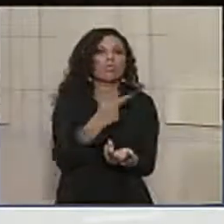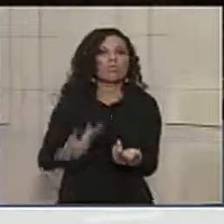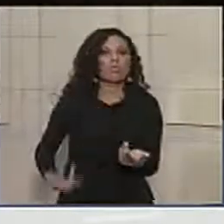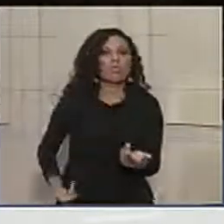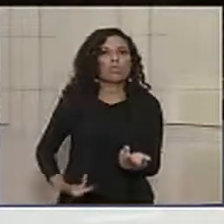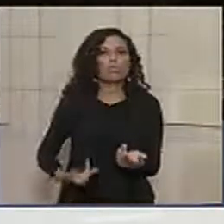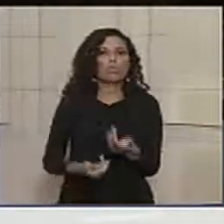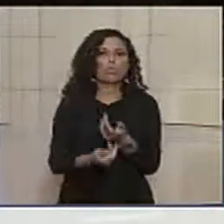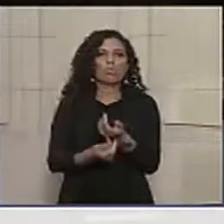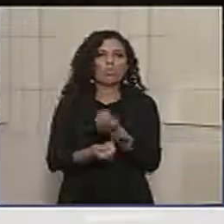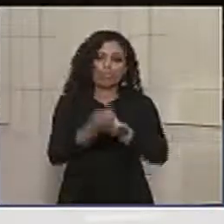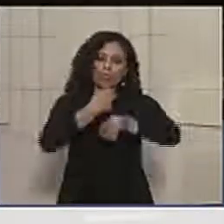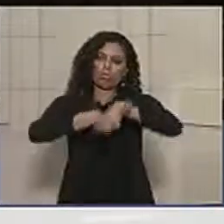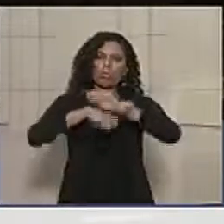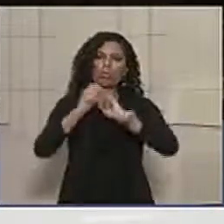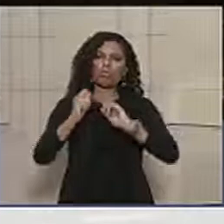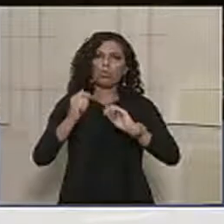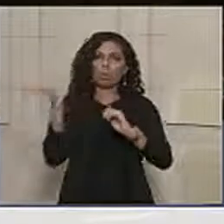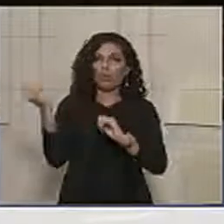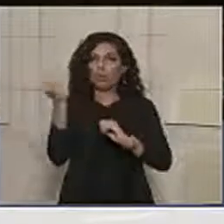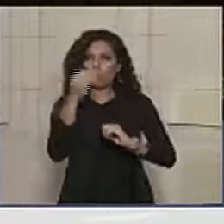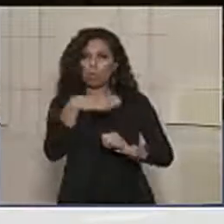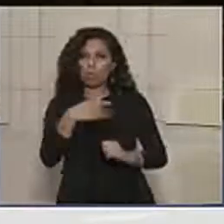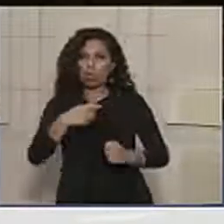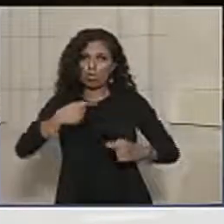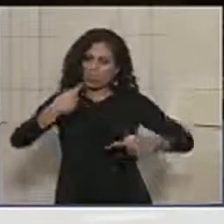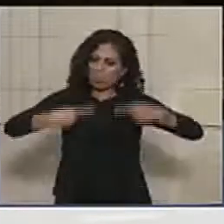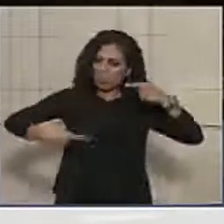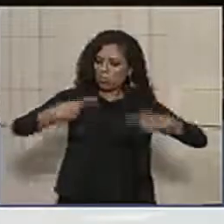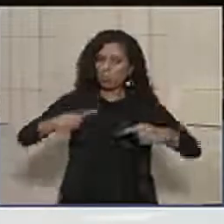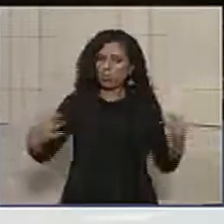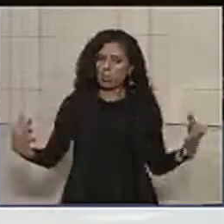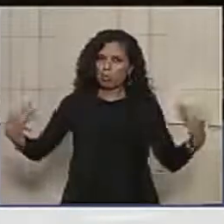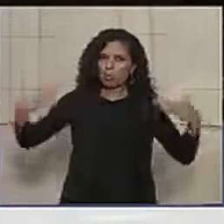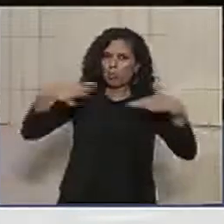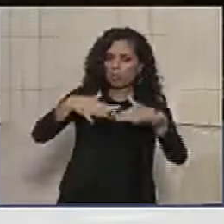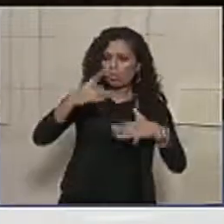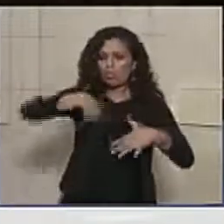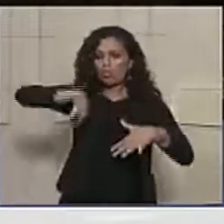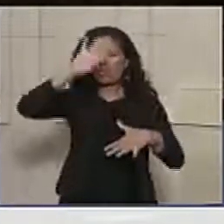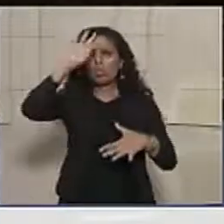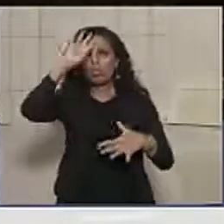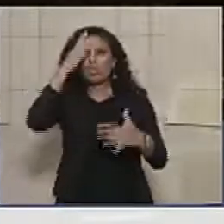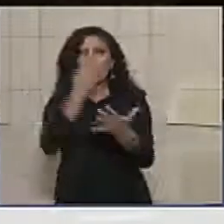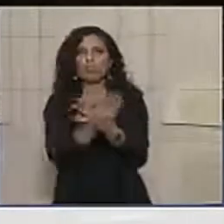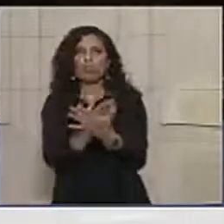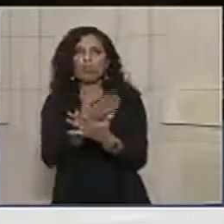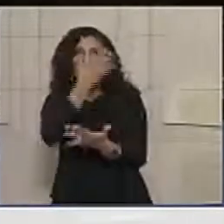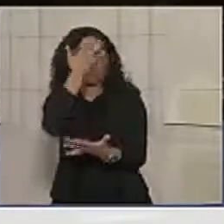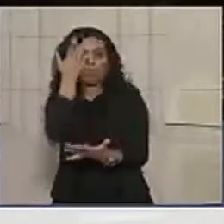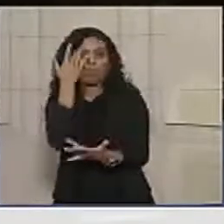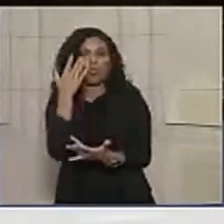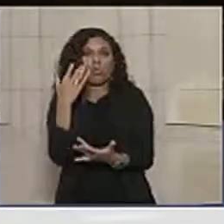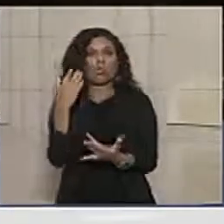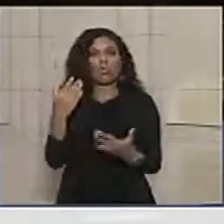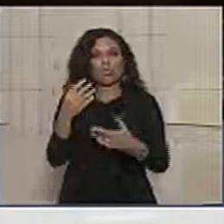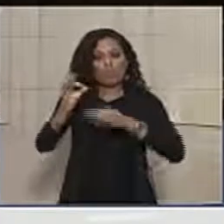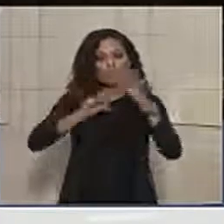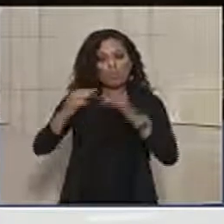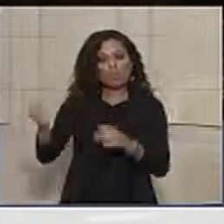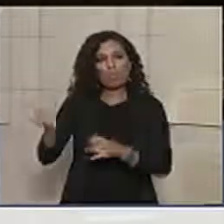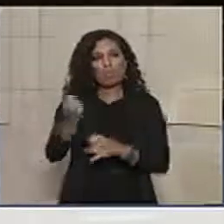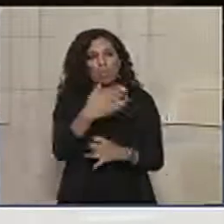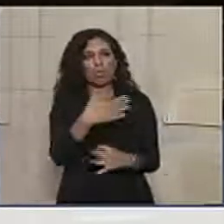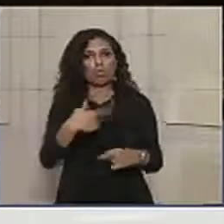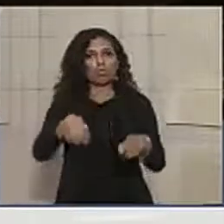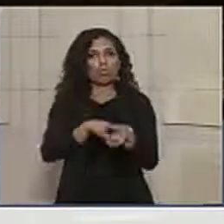numa economia moderna, competitiva, inclusiva. Acreditamos no empreendedorismo, na inovação. E